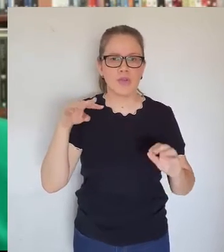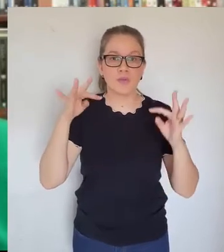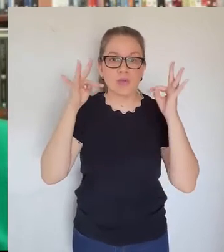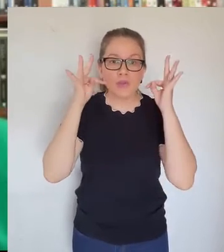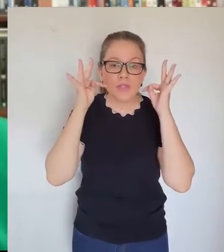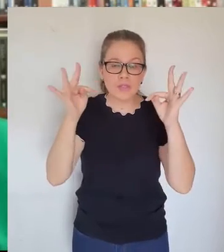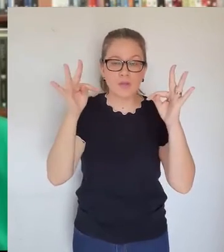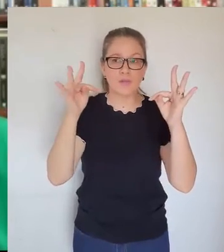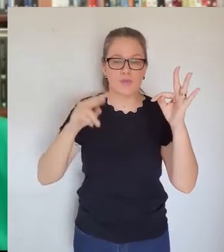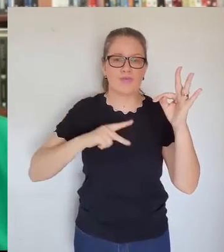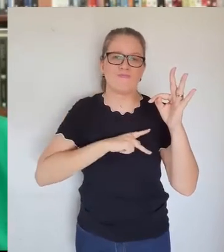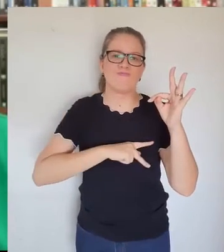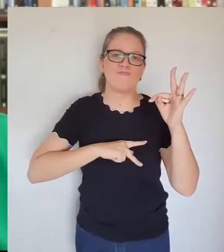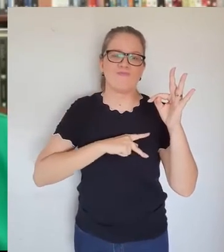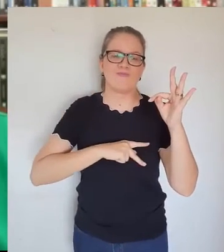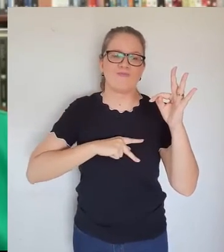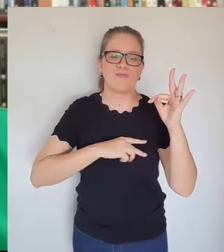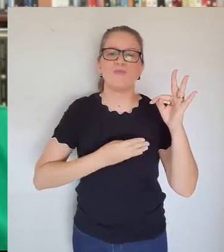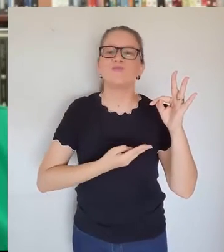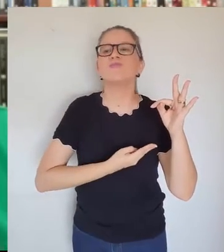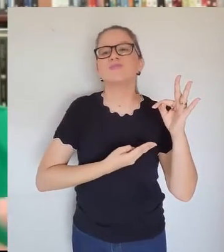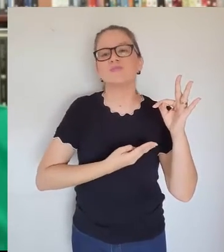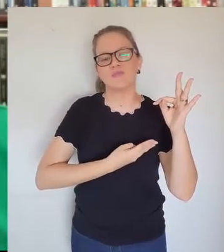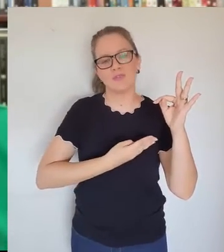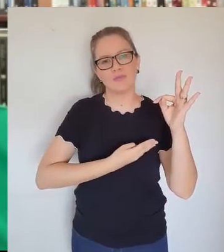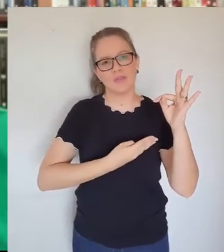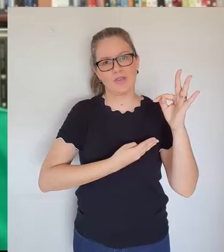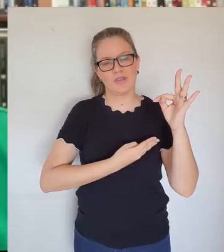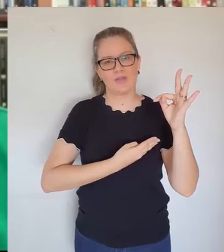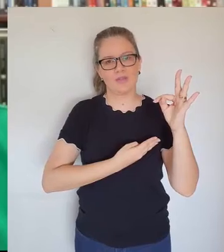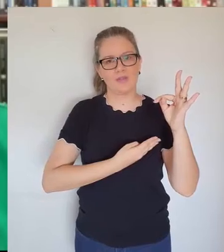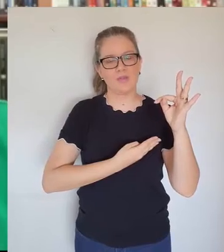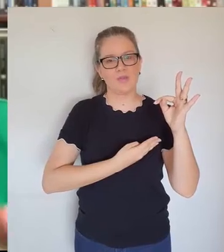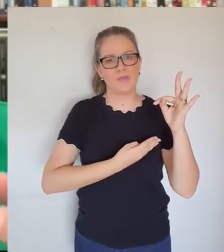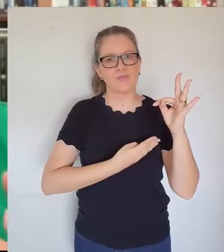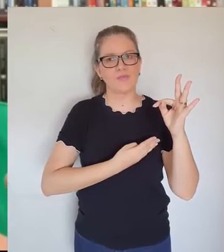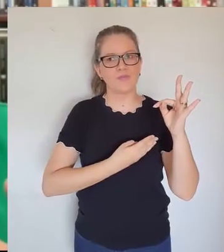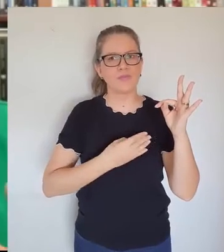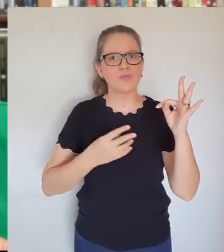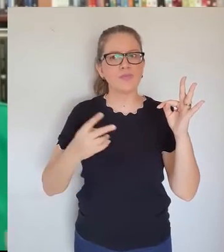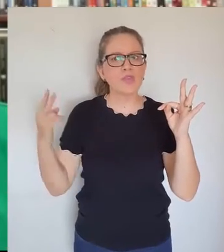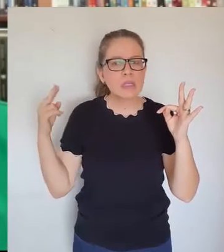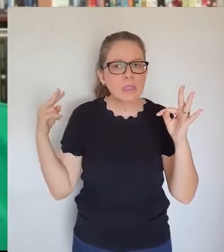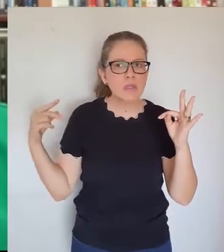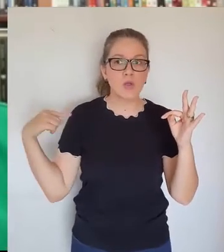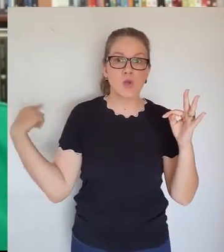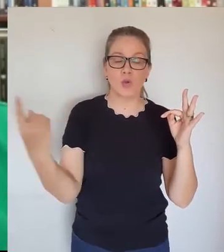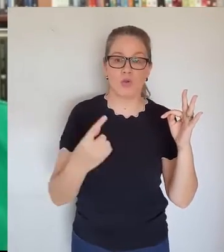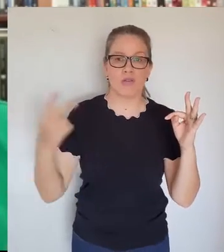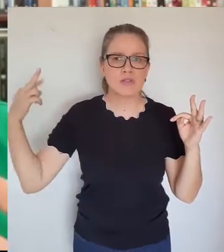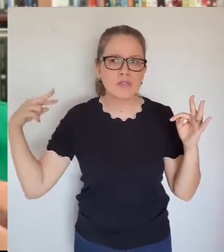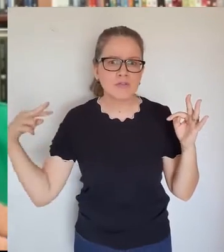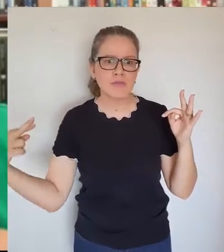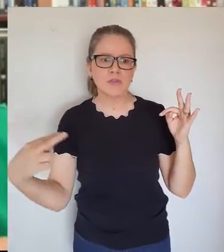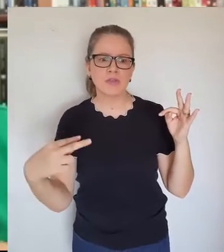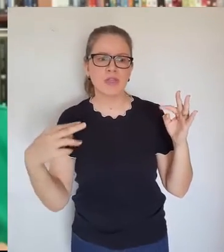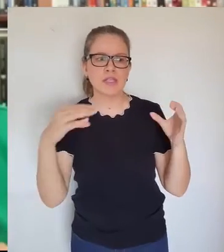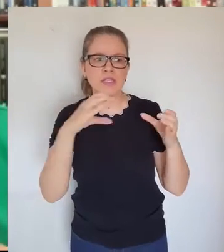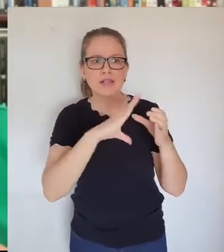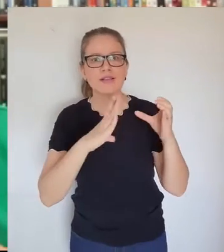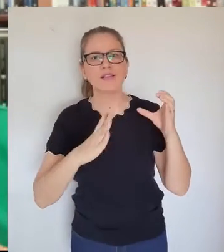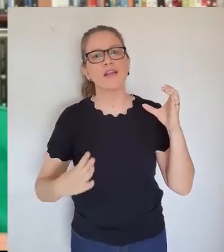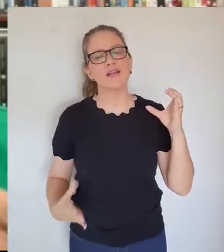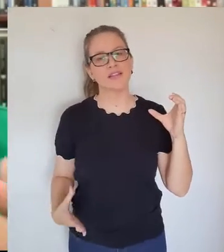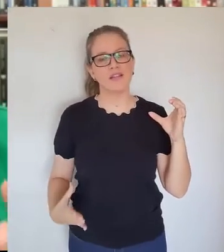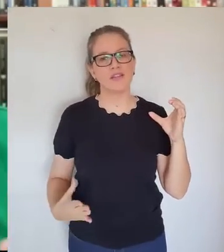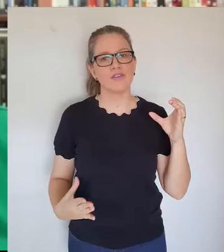aqui o testemunho que o apóstolo Paulo dá dos seus companheiros e ver se aquele testemunho tem eco na